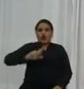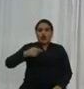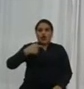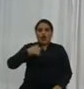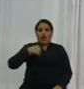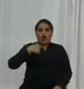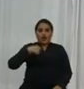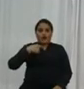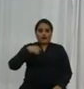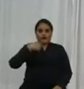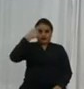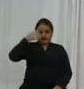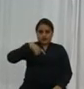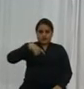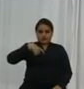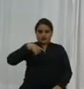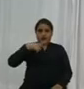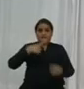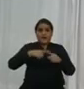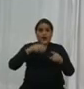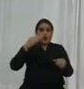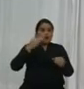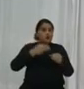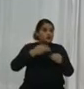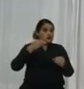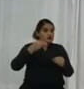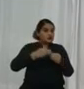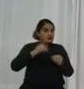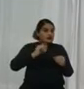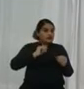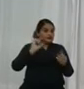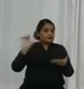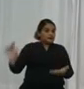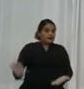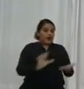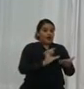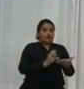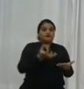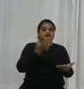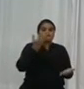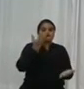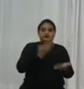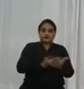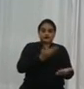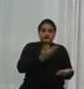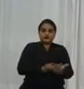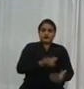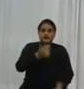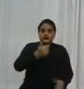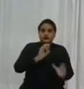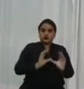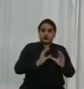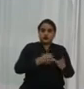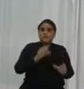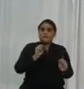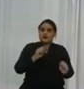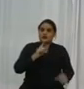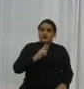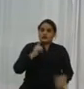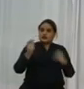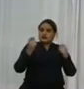deve repassar. Então eu quero pedir um estudo relacionado a isso, para que a segunda comissão possa emitir um